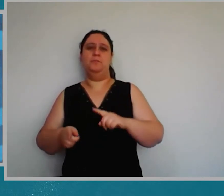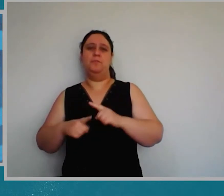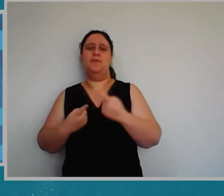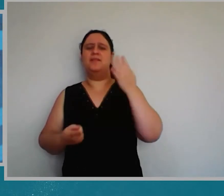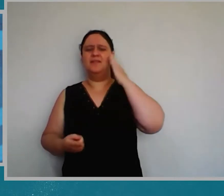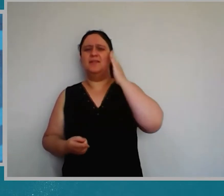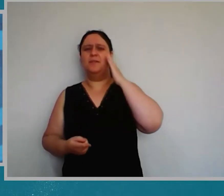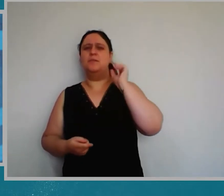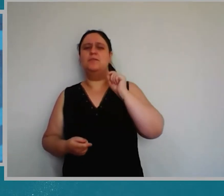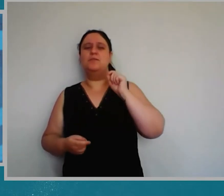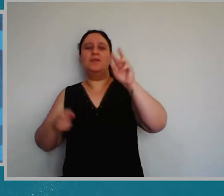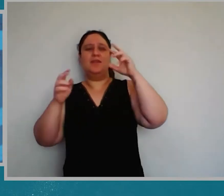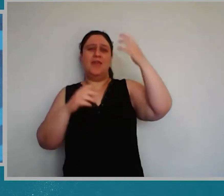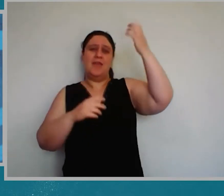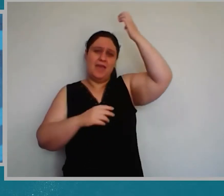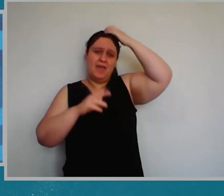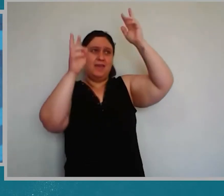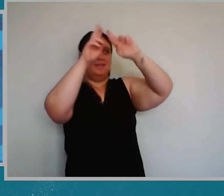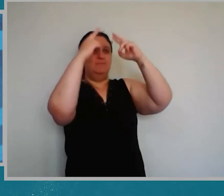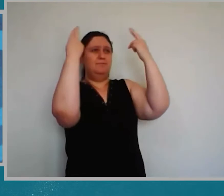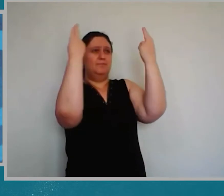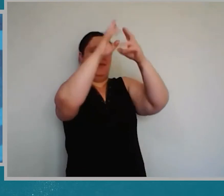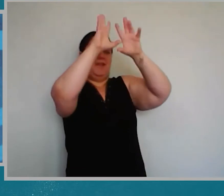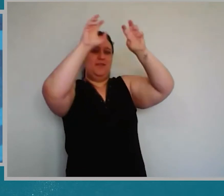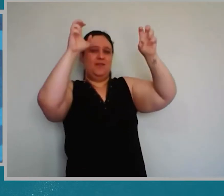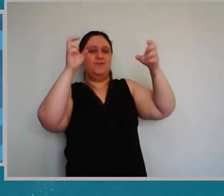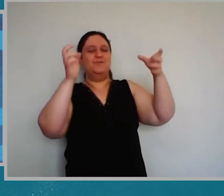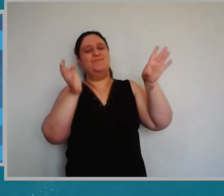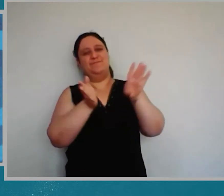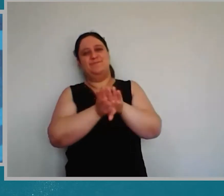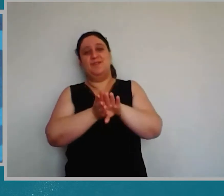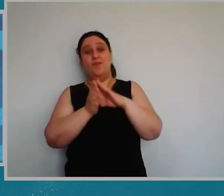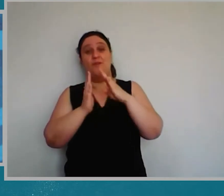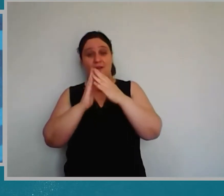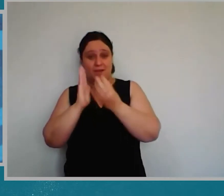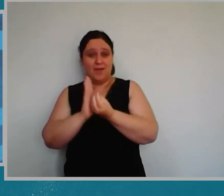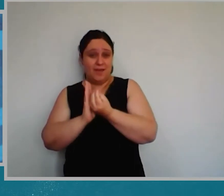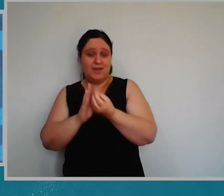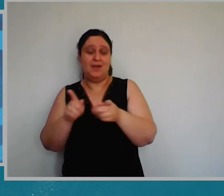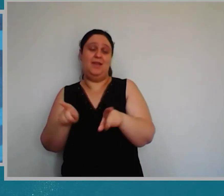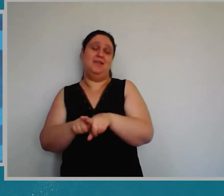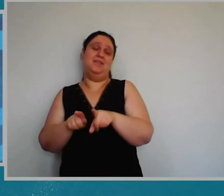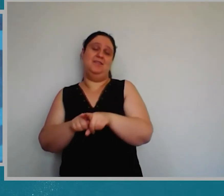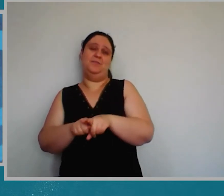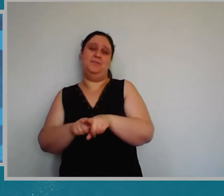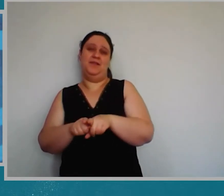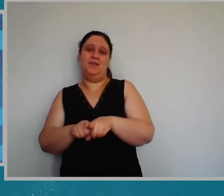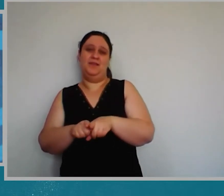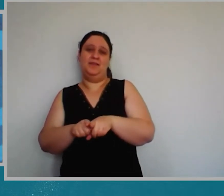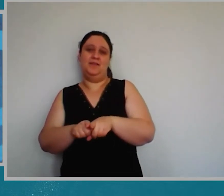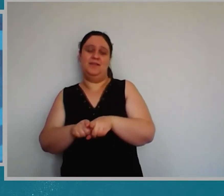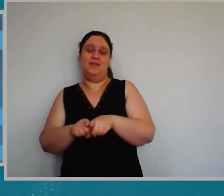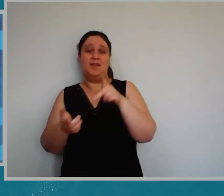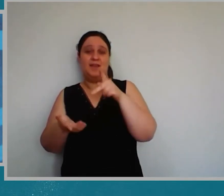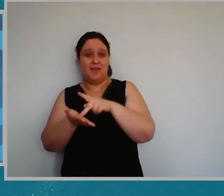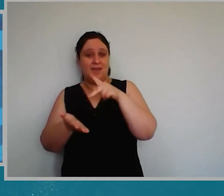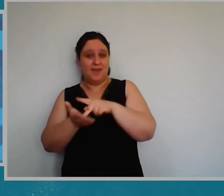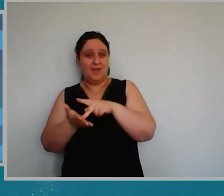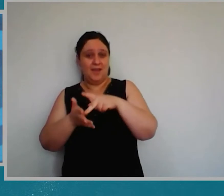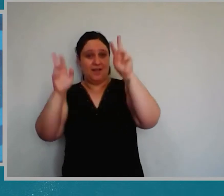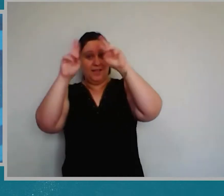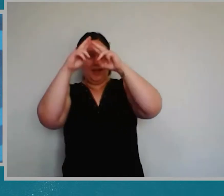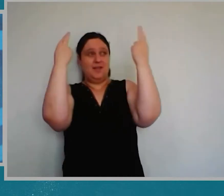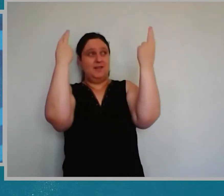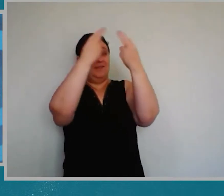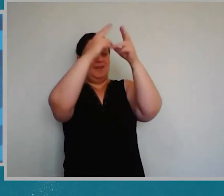chegou. E a igreja chegou. A igreja é a realidade do reino dos céus.